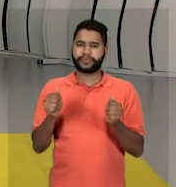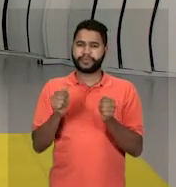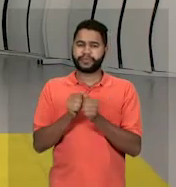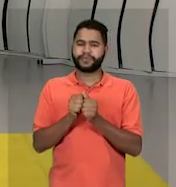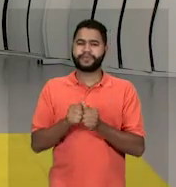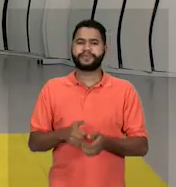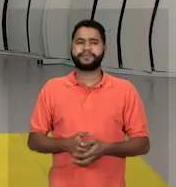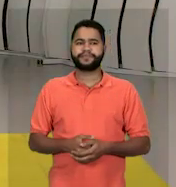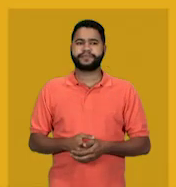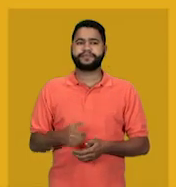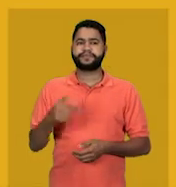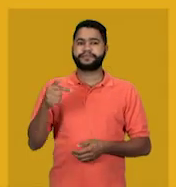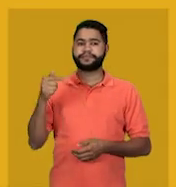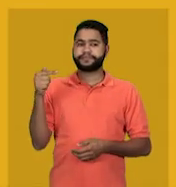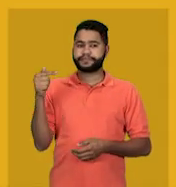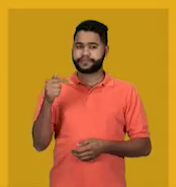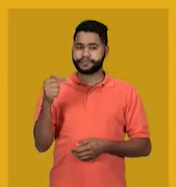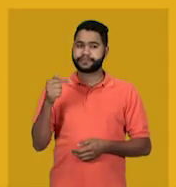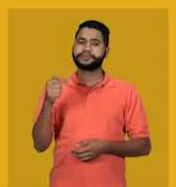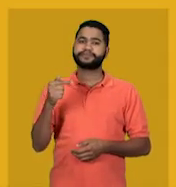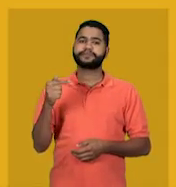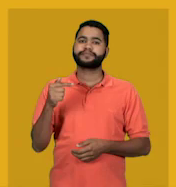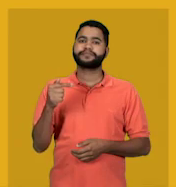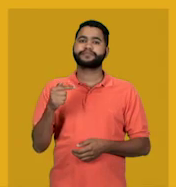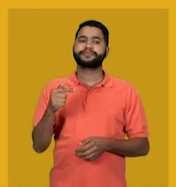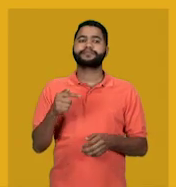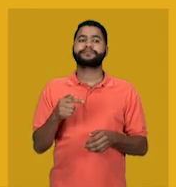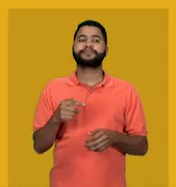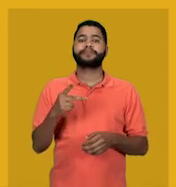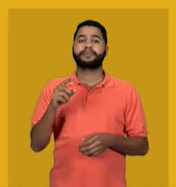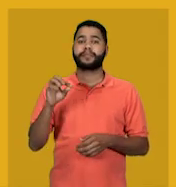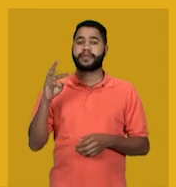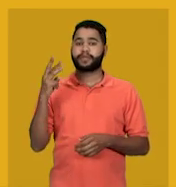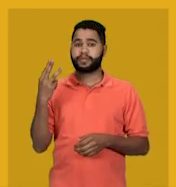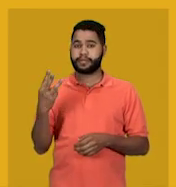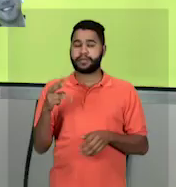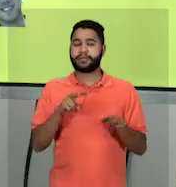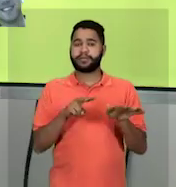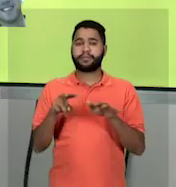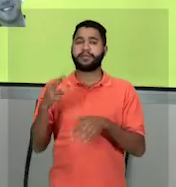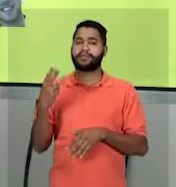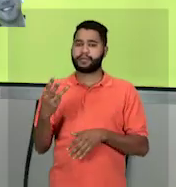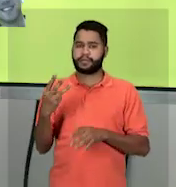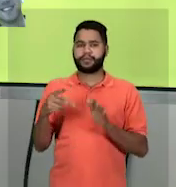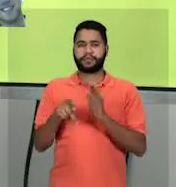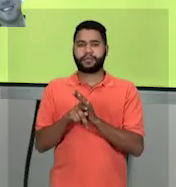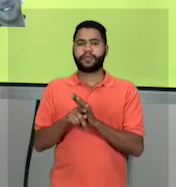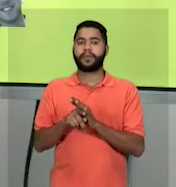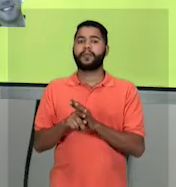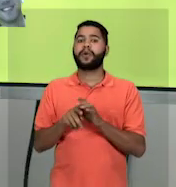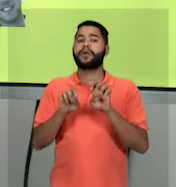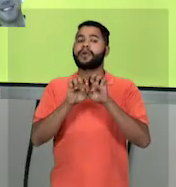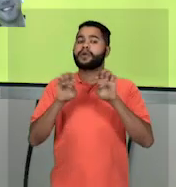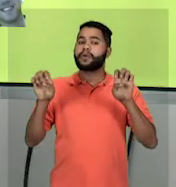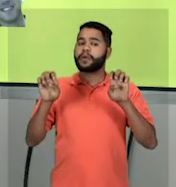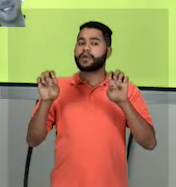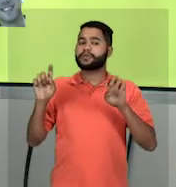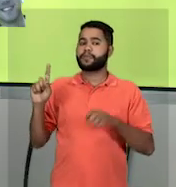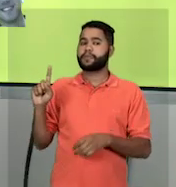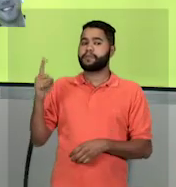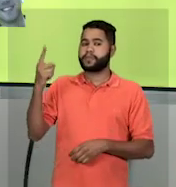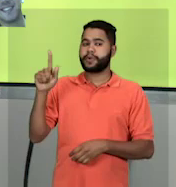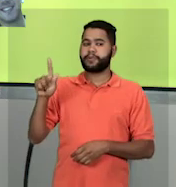juntos tão 7º ano Pede três semanas três equações o primeiro grau que que vai